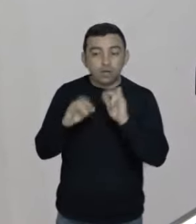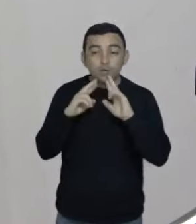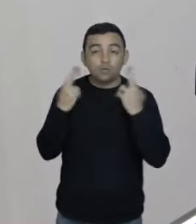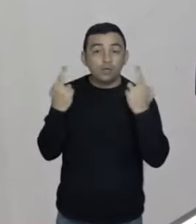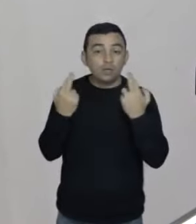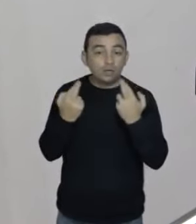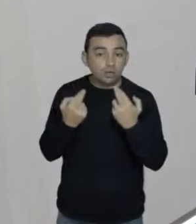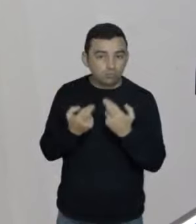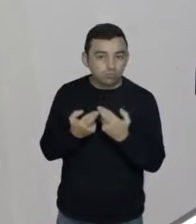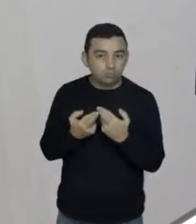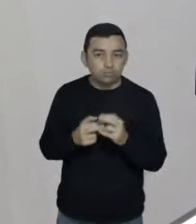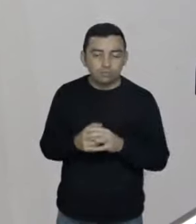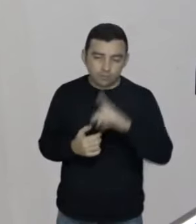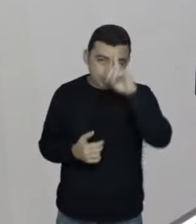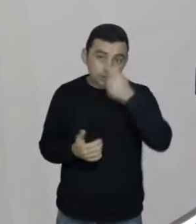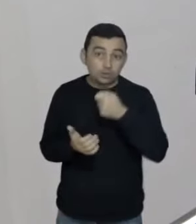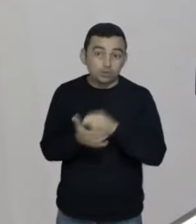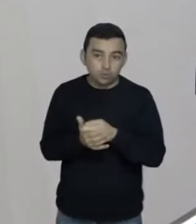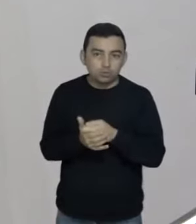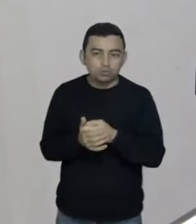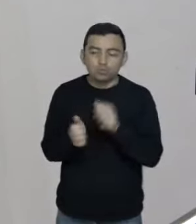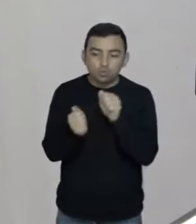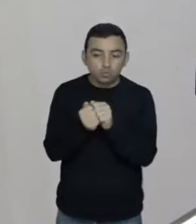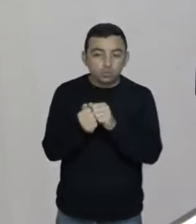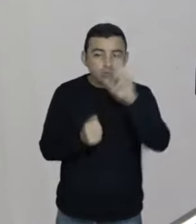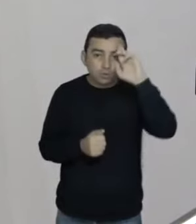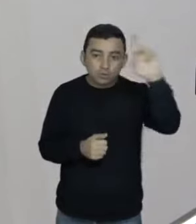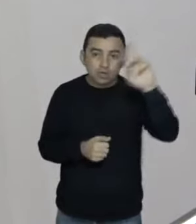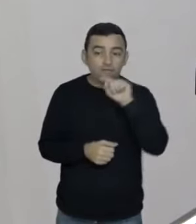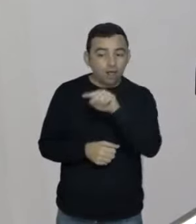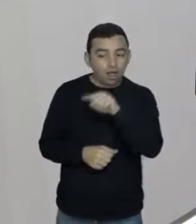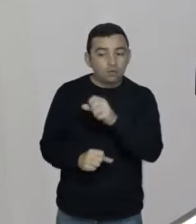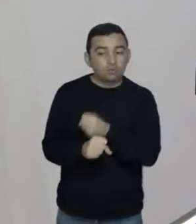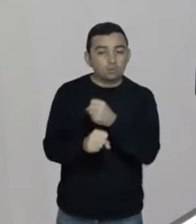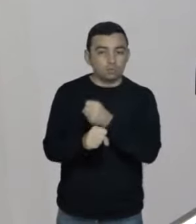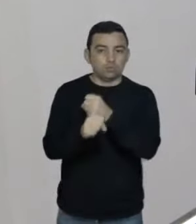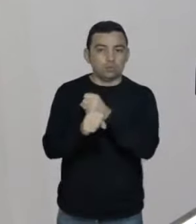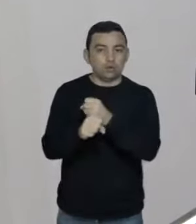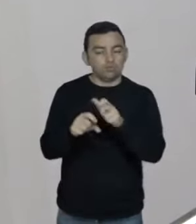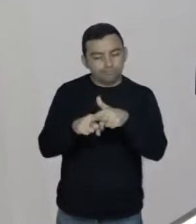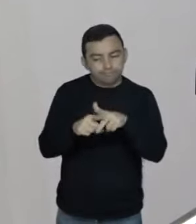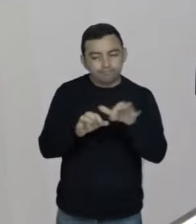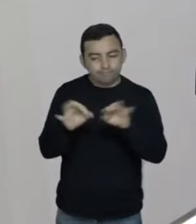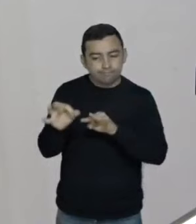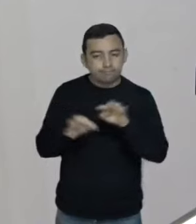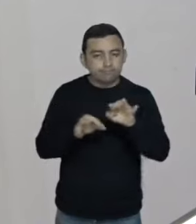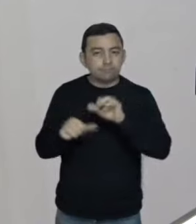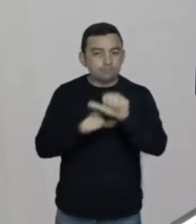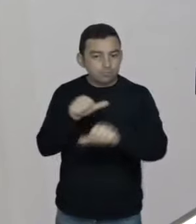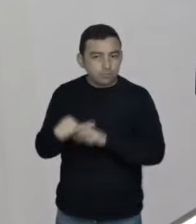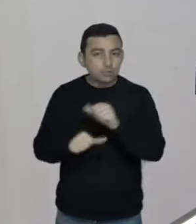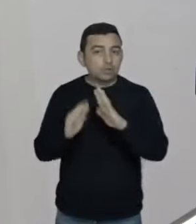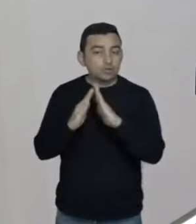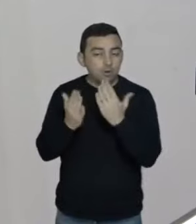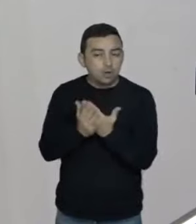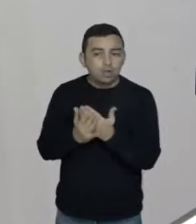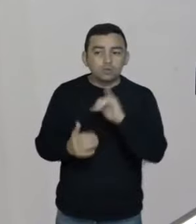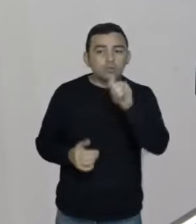desculpa é uma audiência com os responsáveis pela Construção e Reforma da escola para que fornecesse